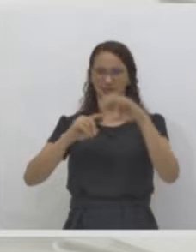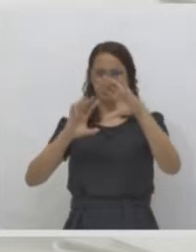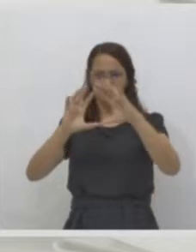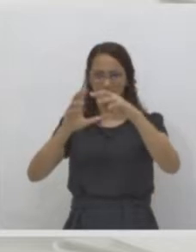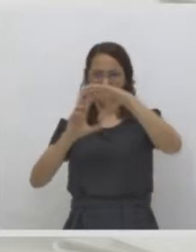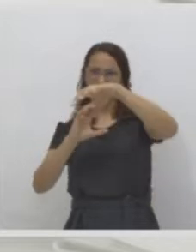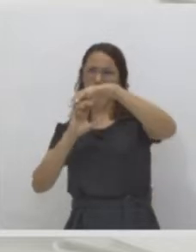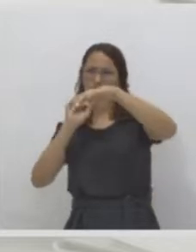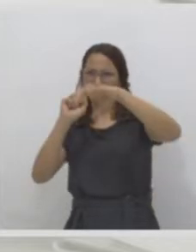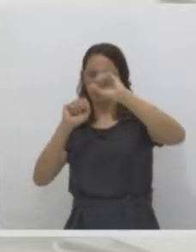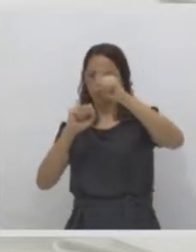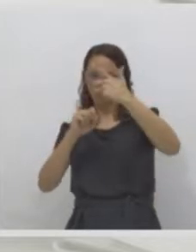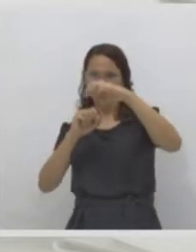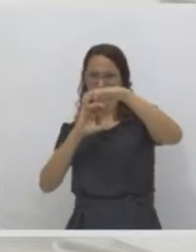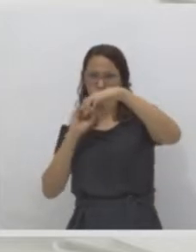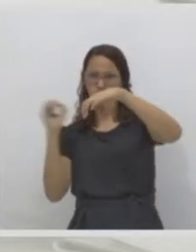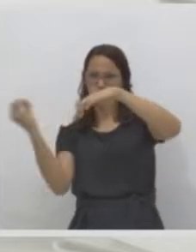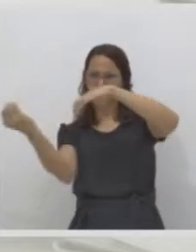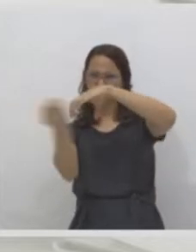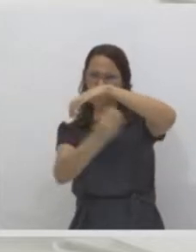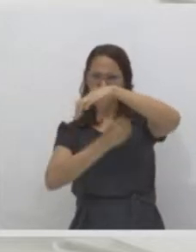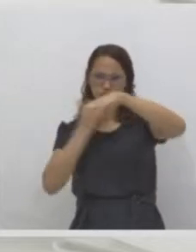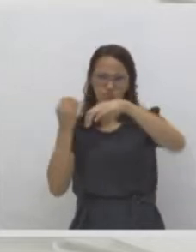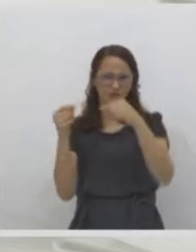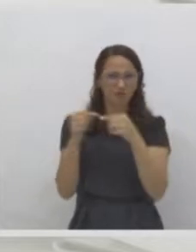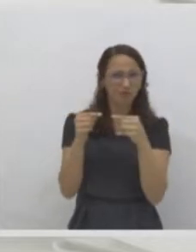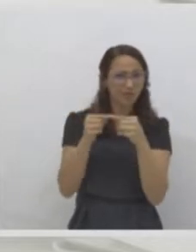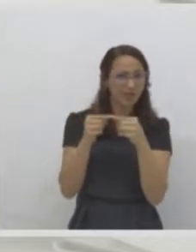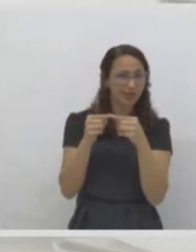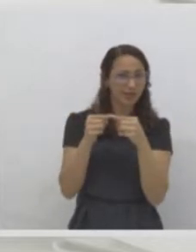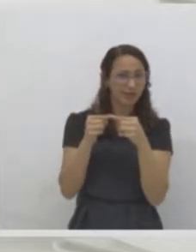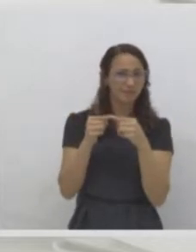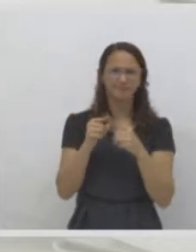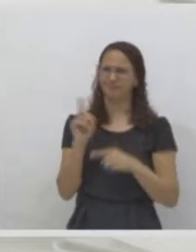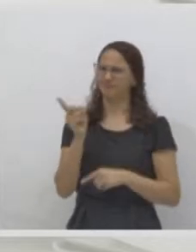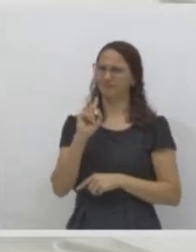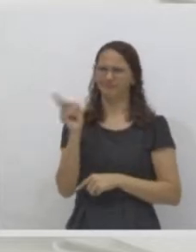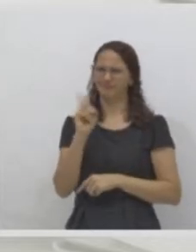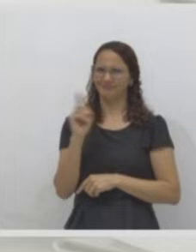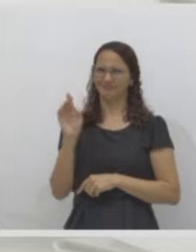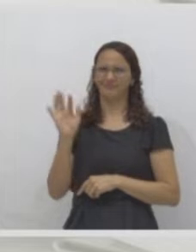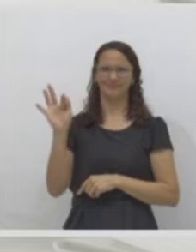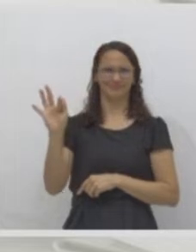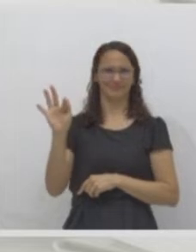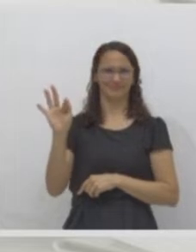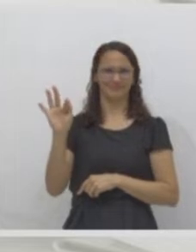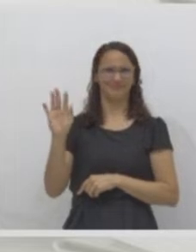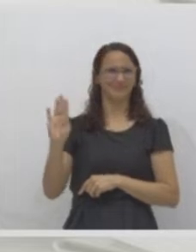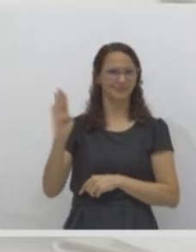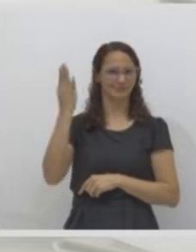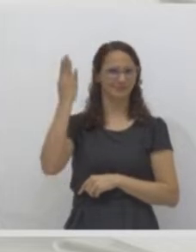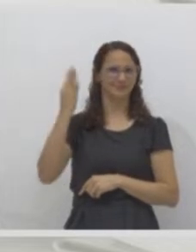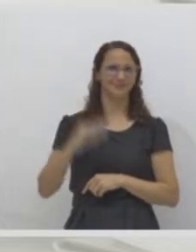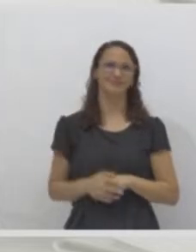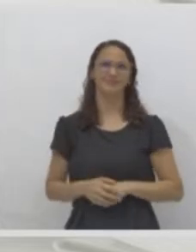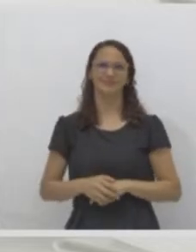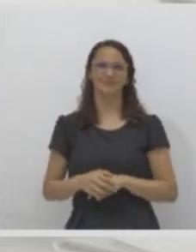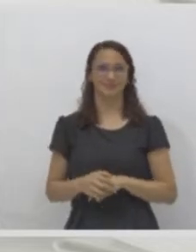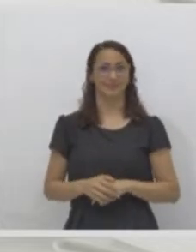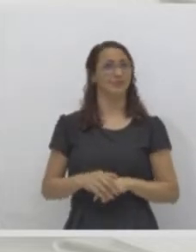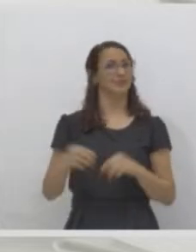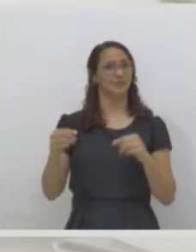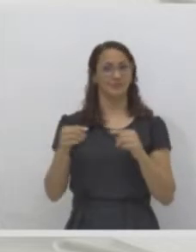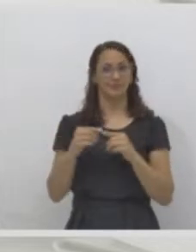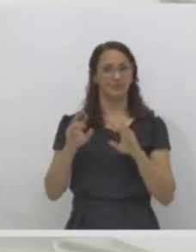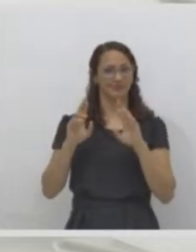da Terra? Tá meio estranho aí, né? Essa é falsa, né, gente? É um movimento de rotação, não